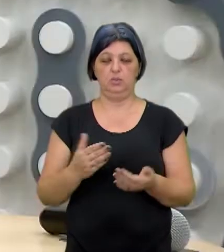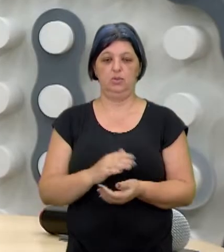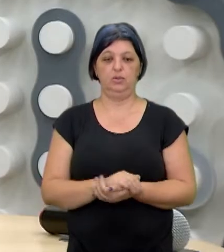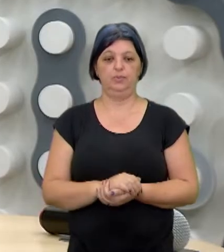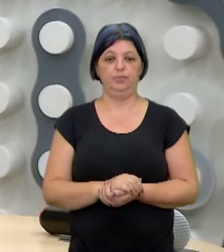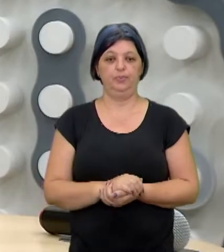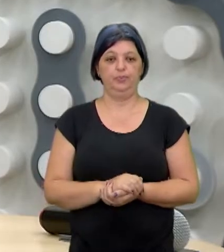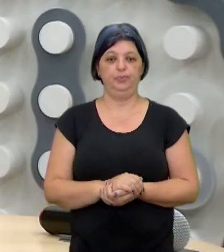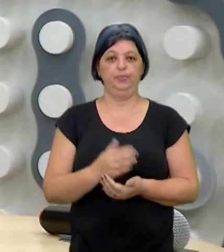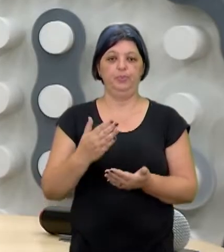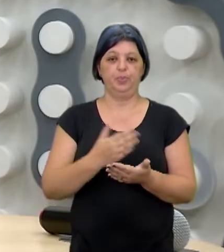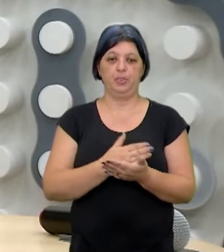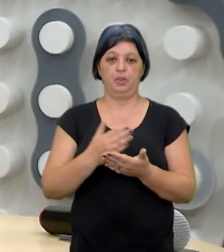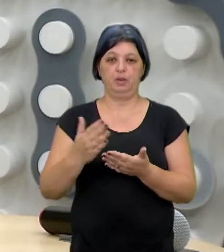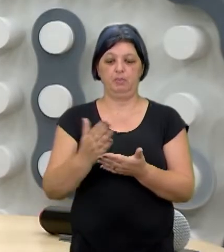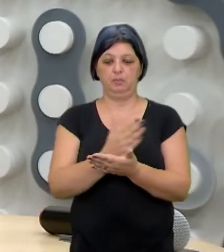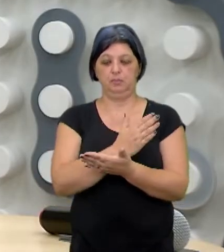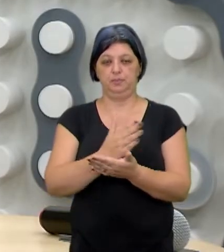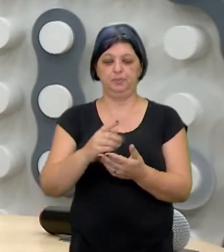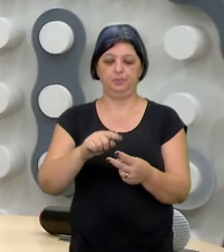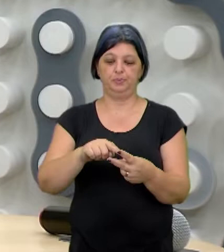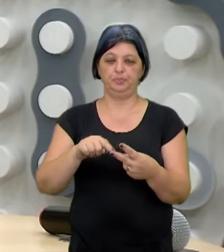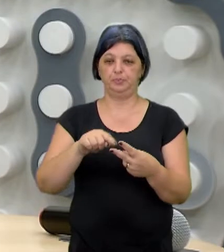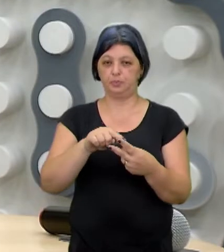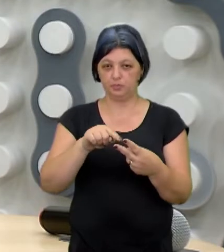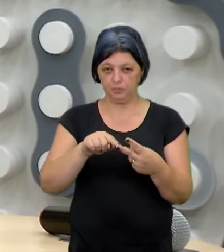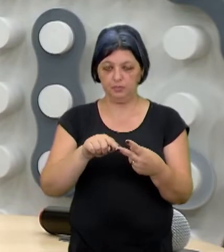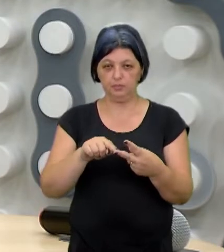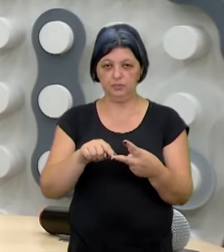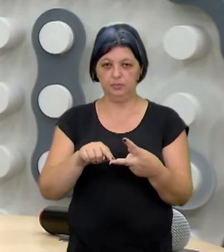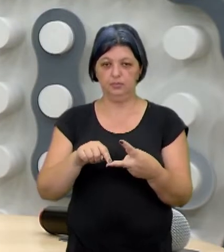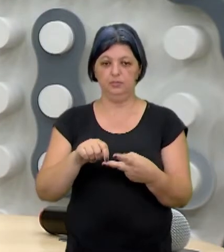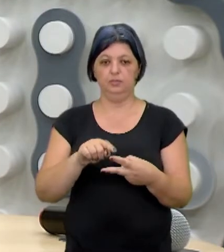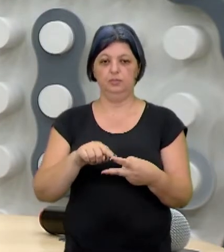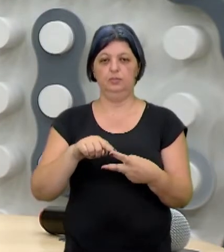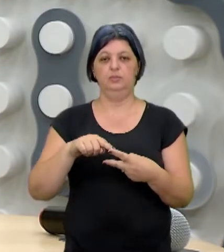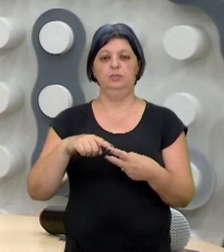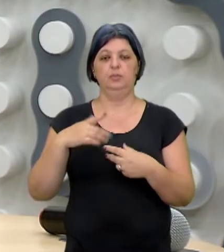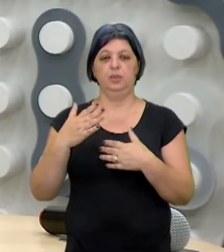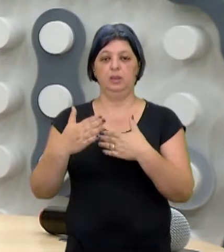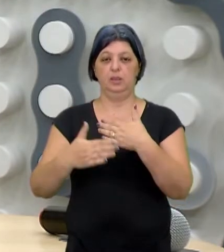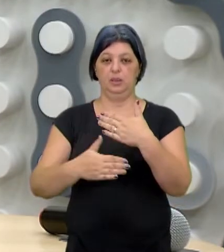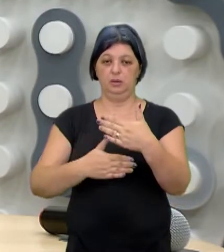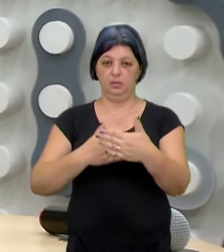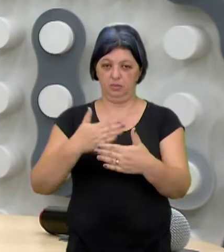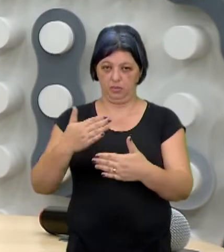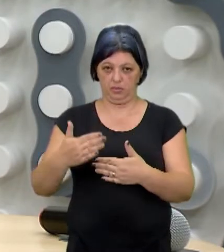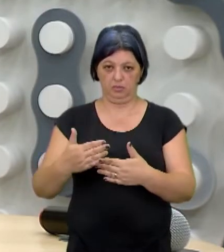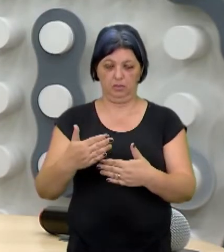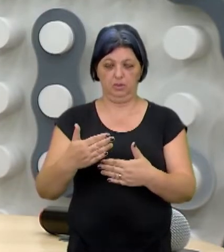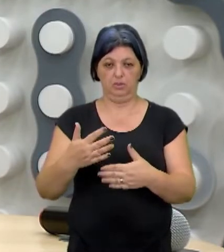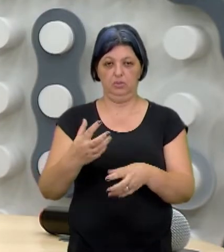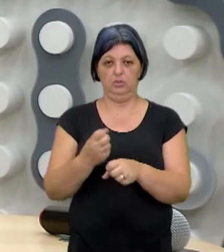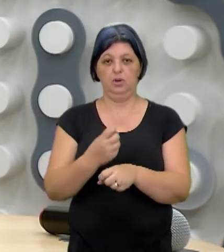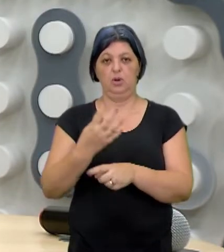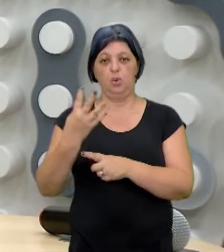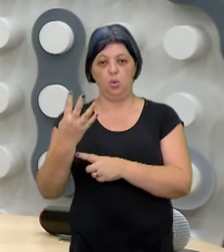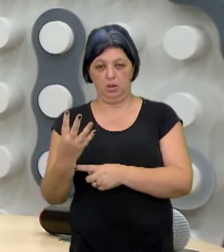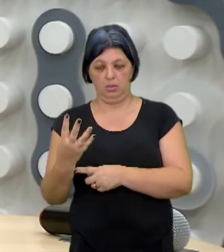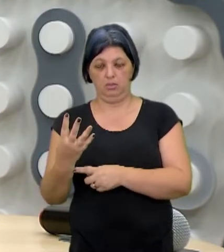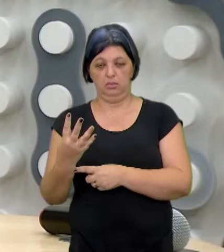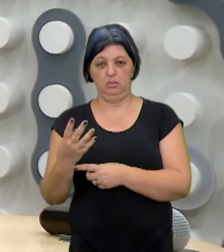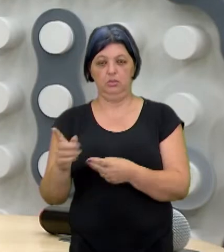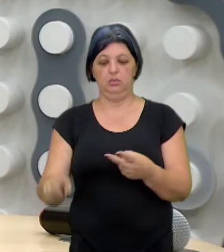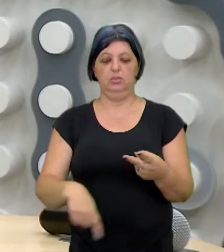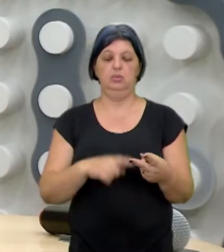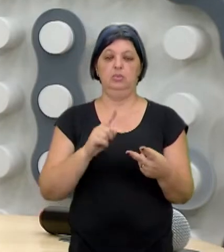a introdução em 2 partes, né? Ela tem lá o desenvolvimento em 4 partes, e depois nós